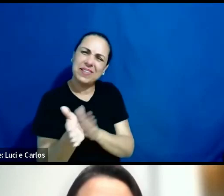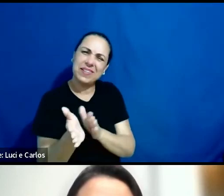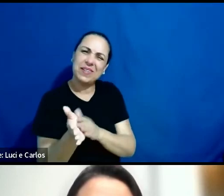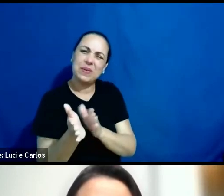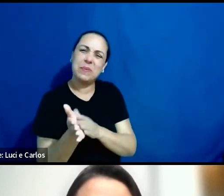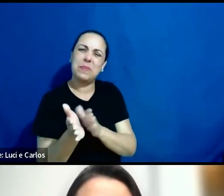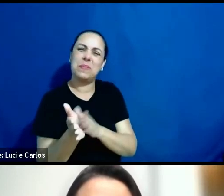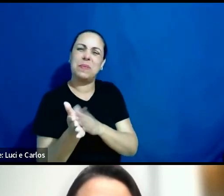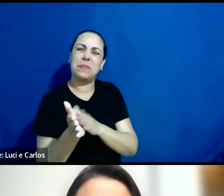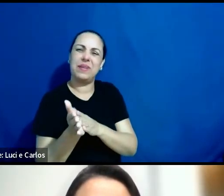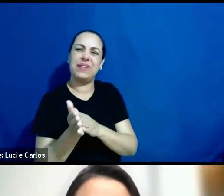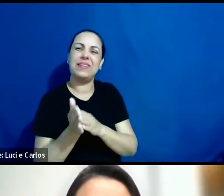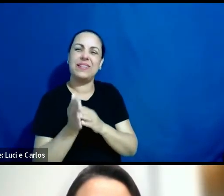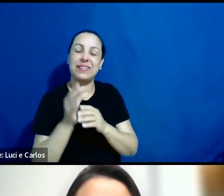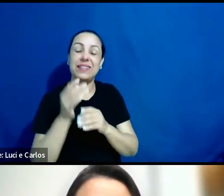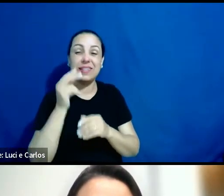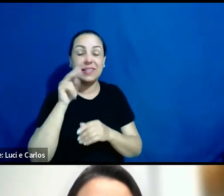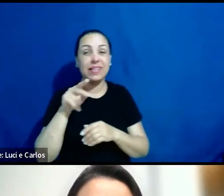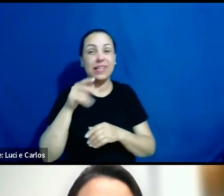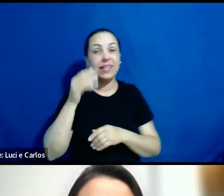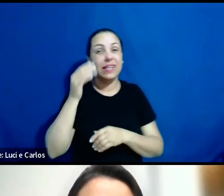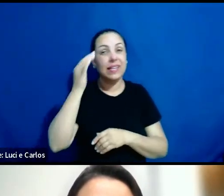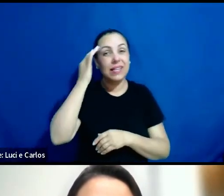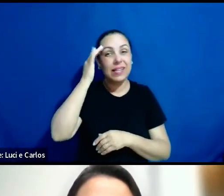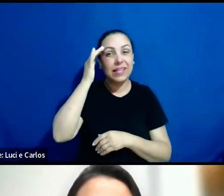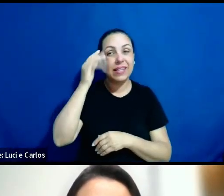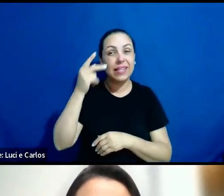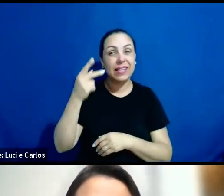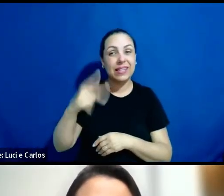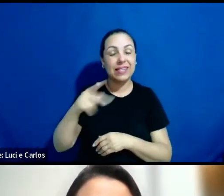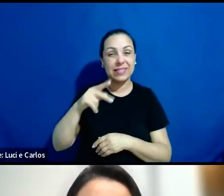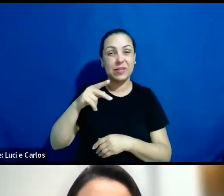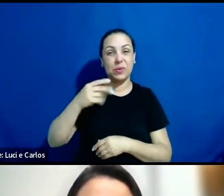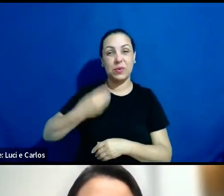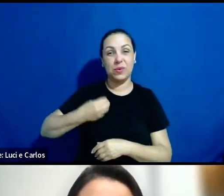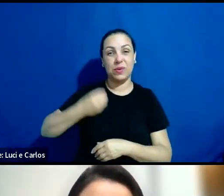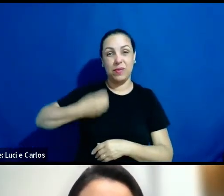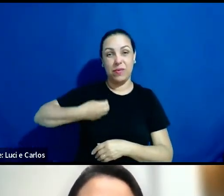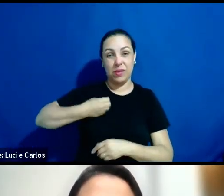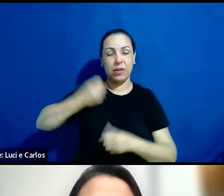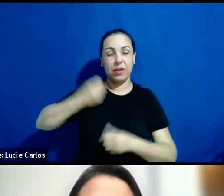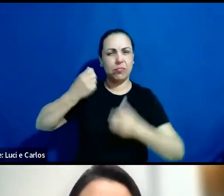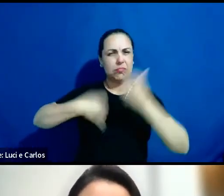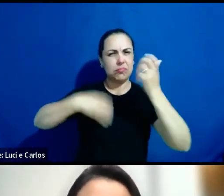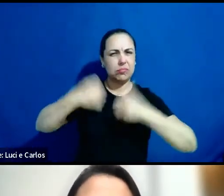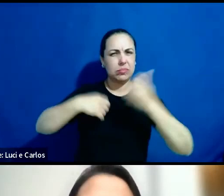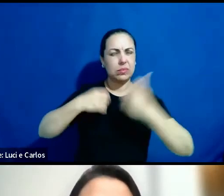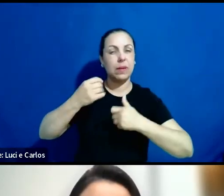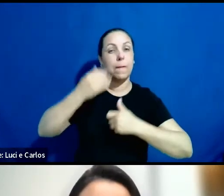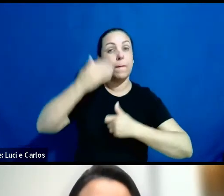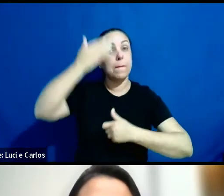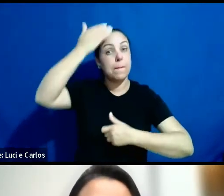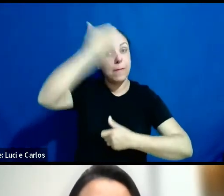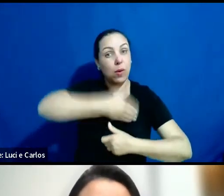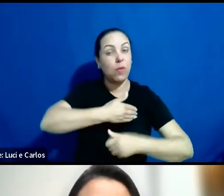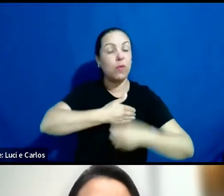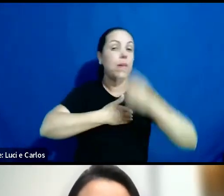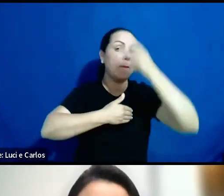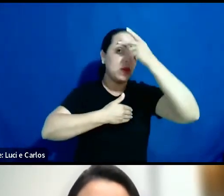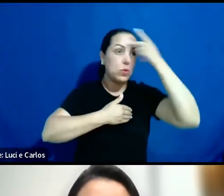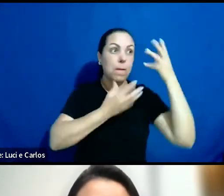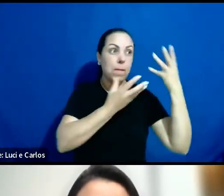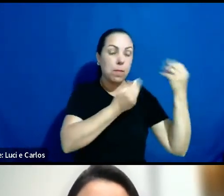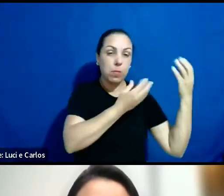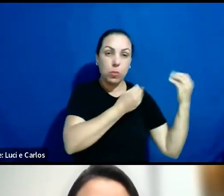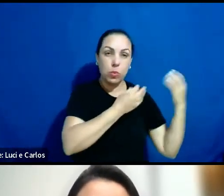Isso é salutar e o teu depoimento está ilustrando a vida de muitas pessoas que estão